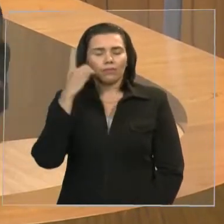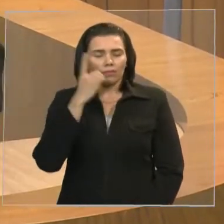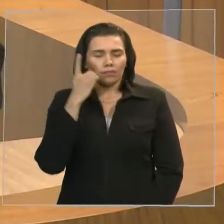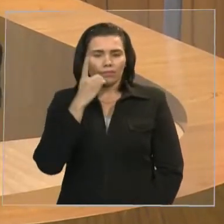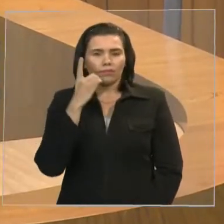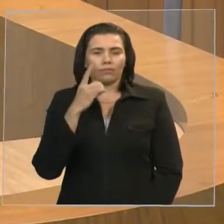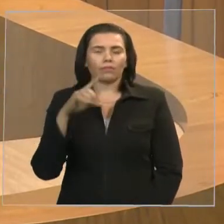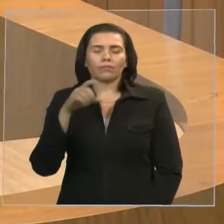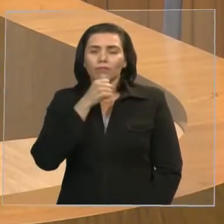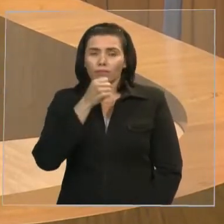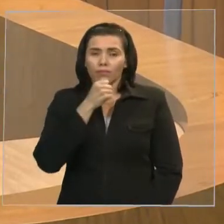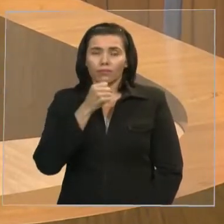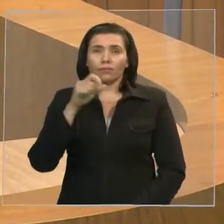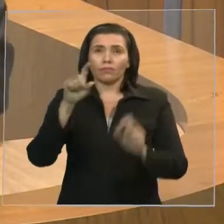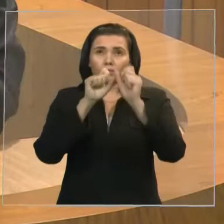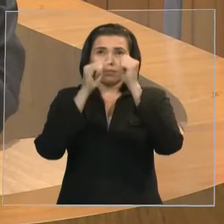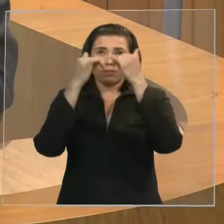galeria,